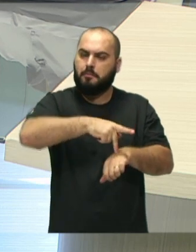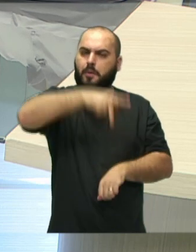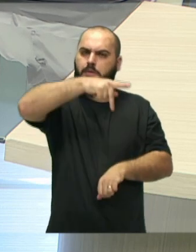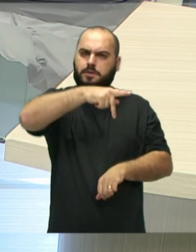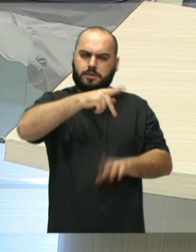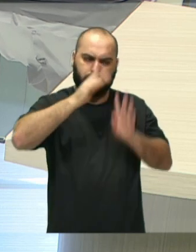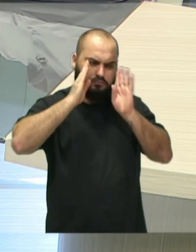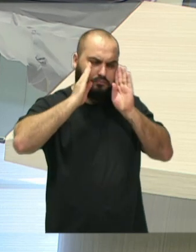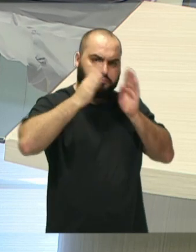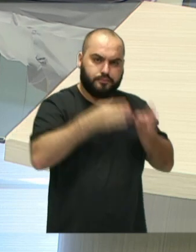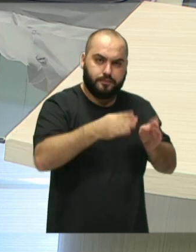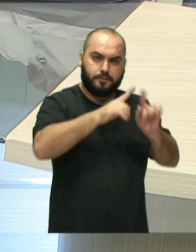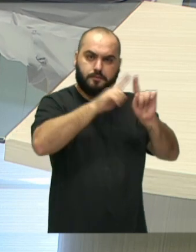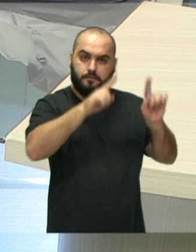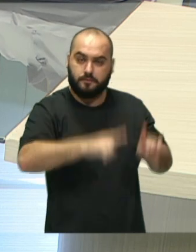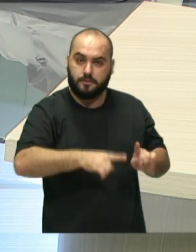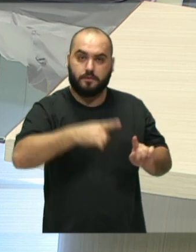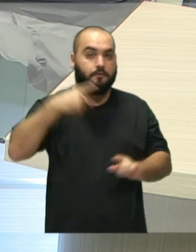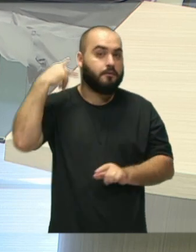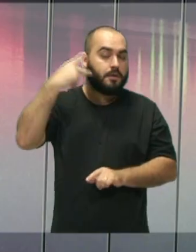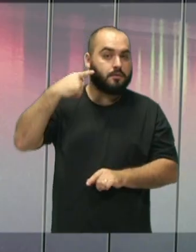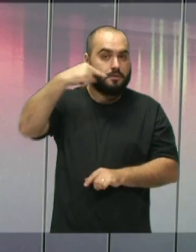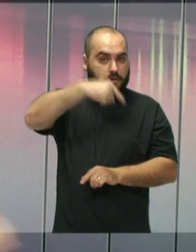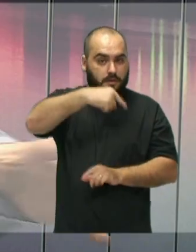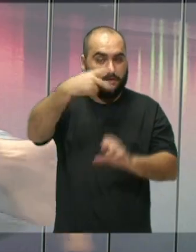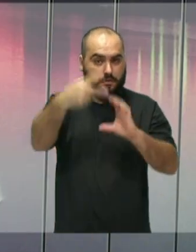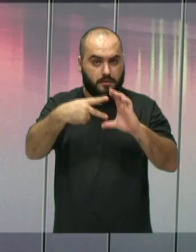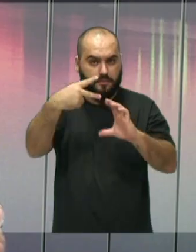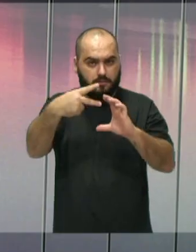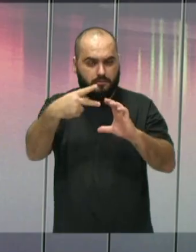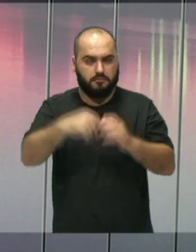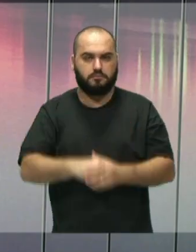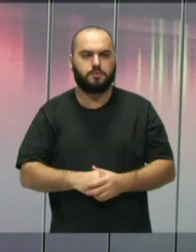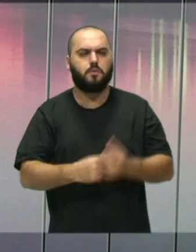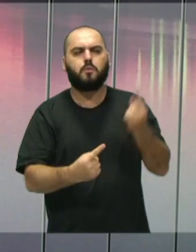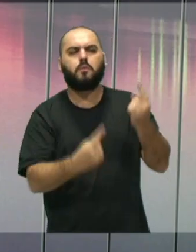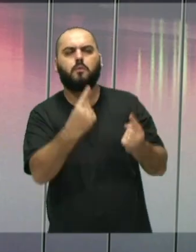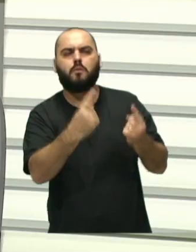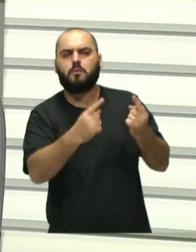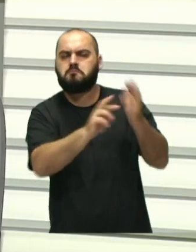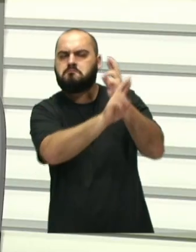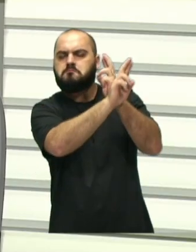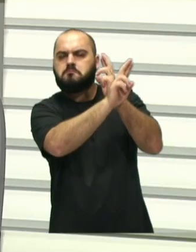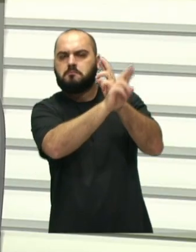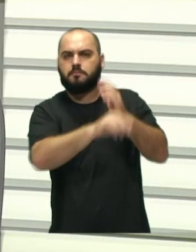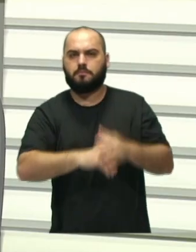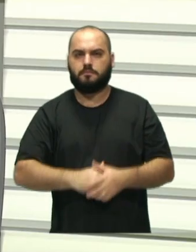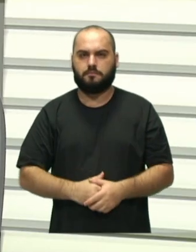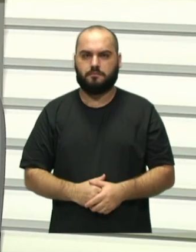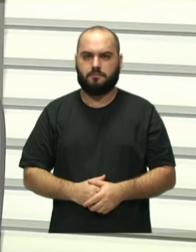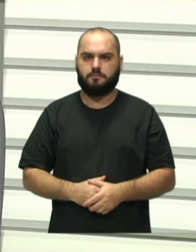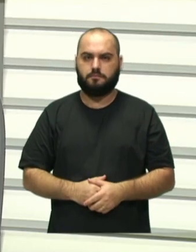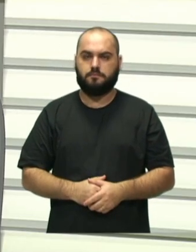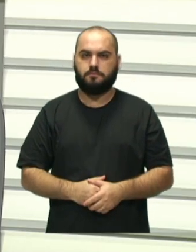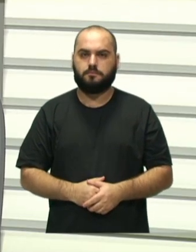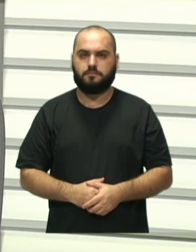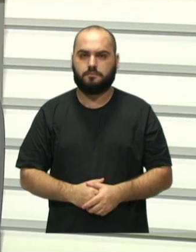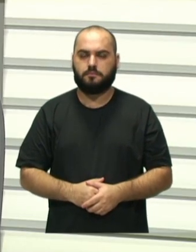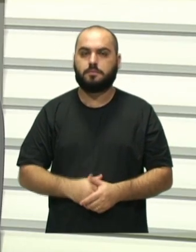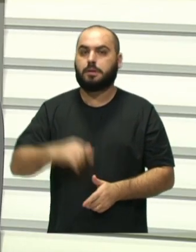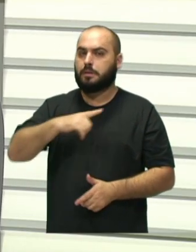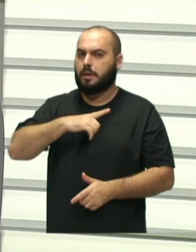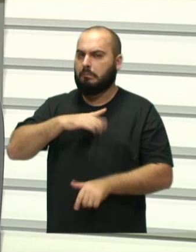para os servidores vereadores aqui do Legislativo com expectativa a pressa a parceria nós estamos mais uma oportunidade